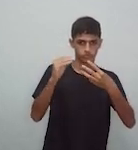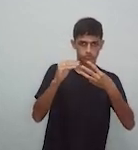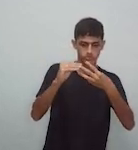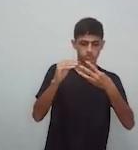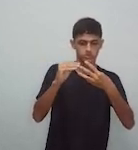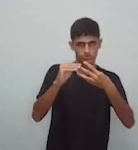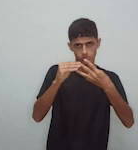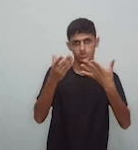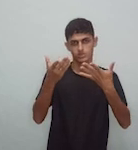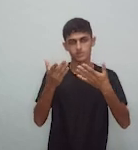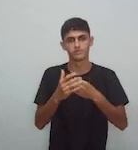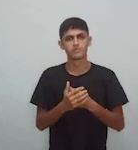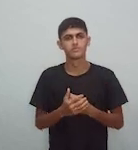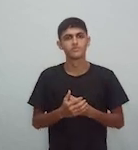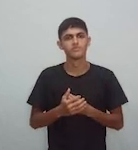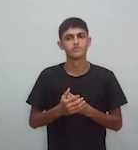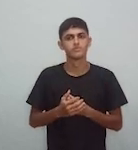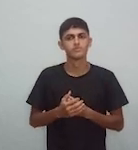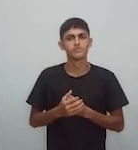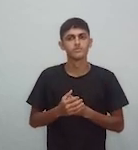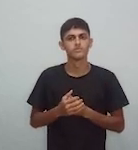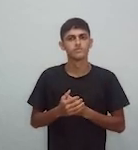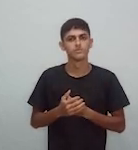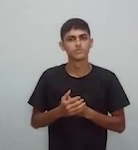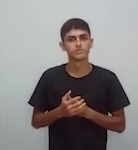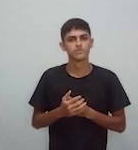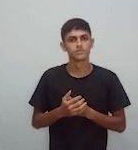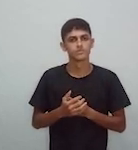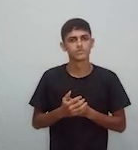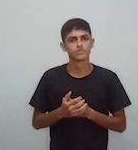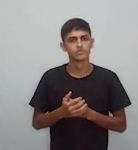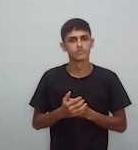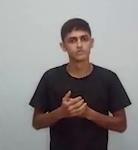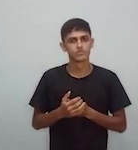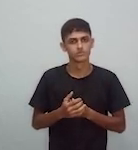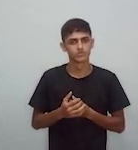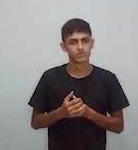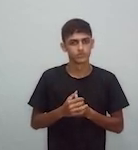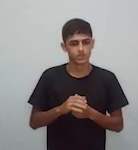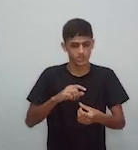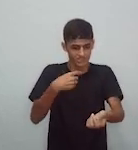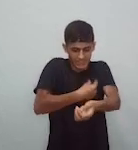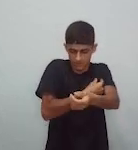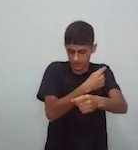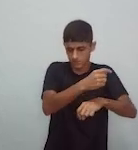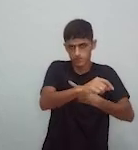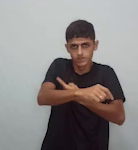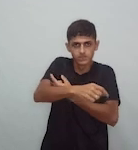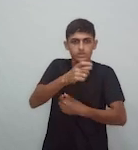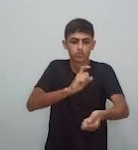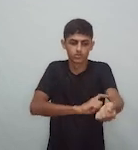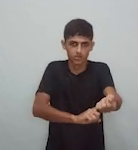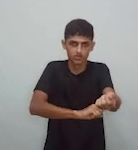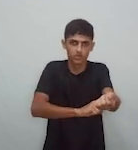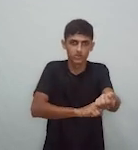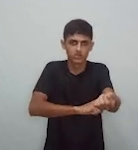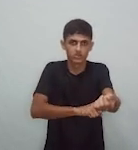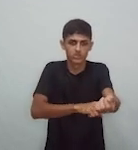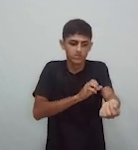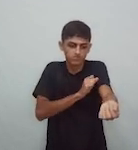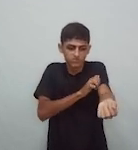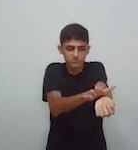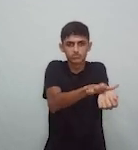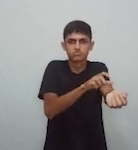esses dendritos, que são essas ramificações. Então, os impulsos elétricos, os impulsos nervosos, vão sair